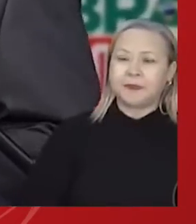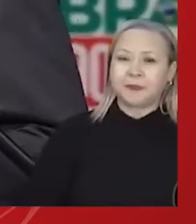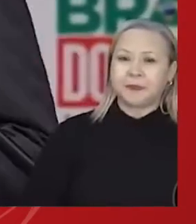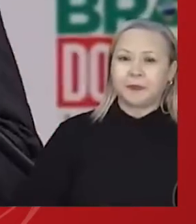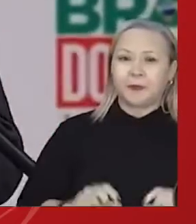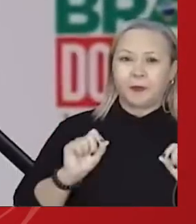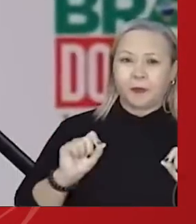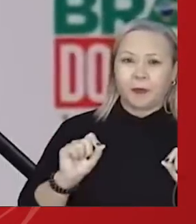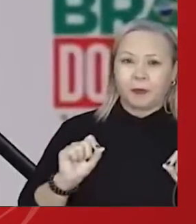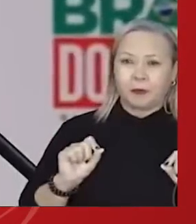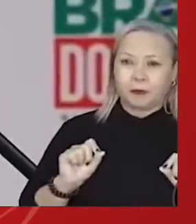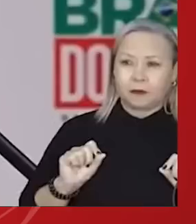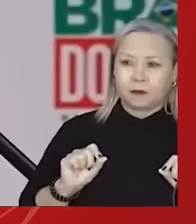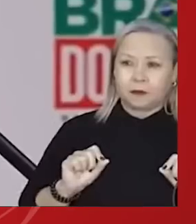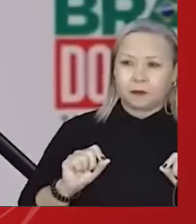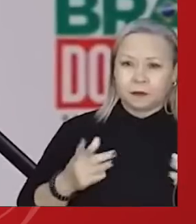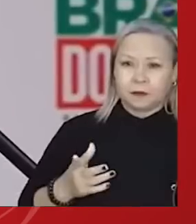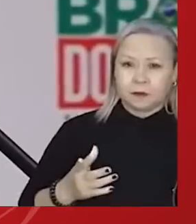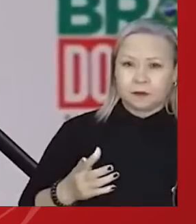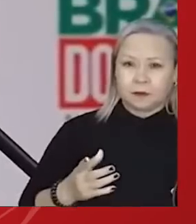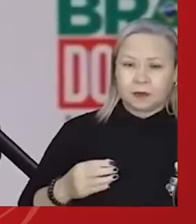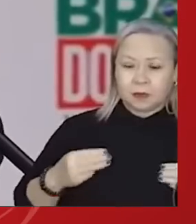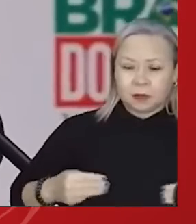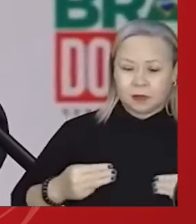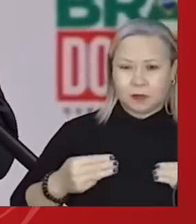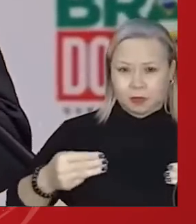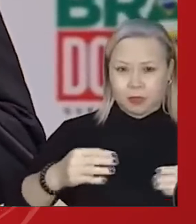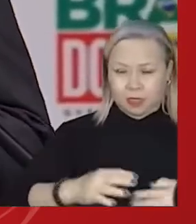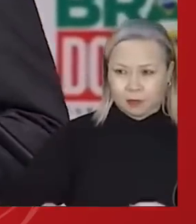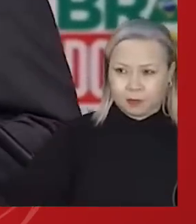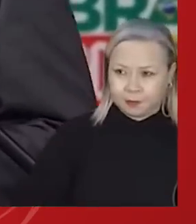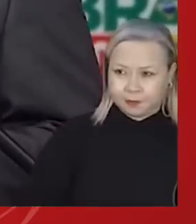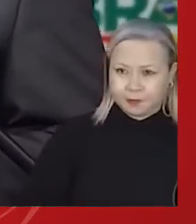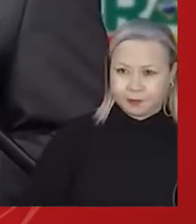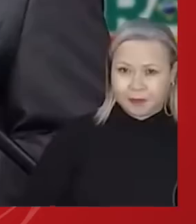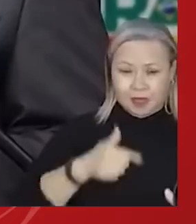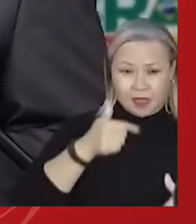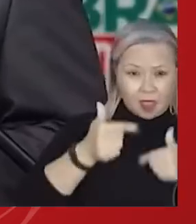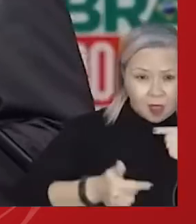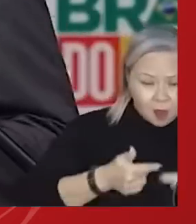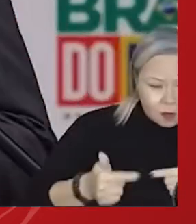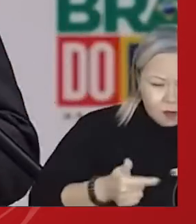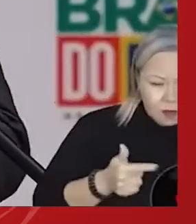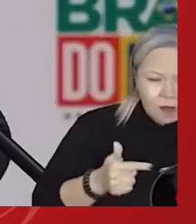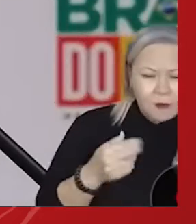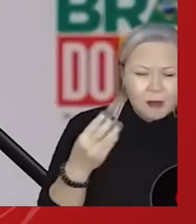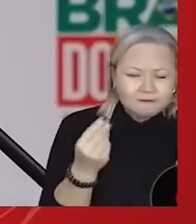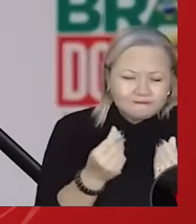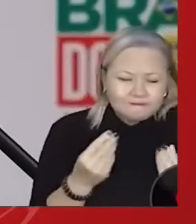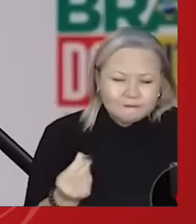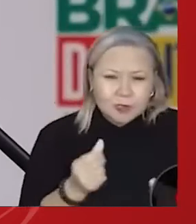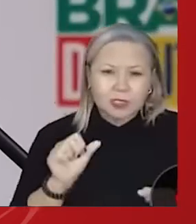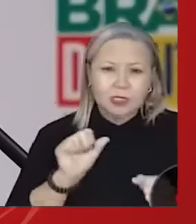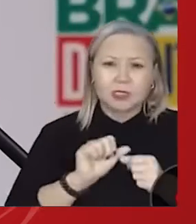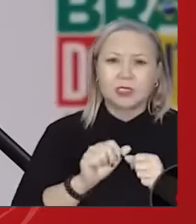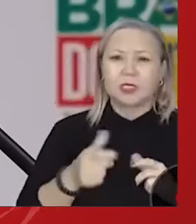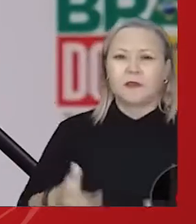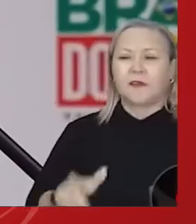país, como é que nós encontramos os ministérios. É um trabalho minucioso que está sendo feito por